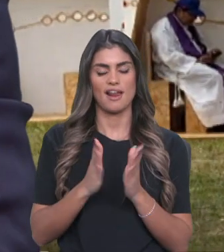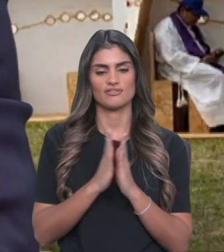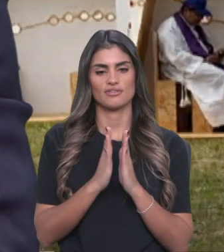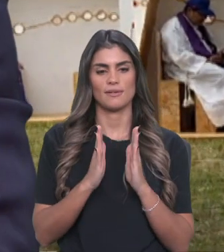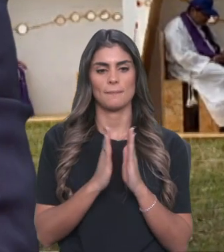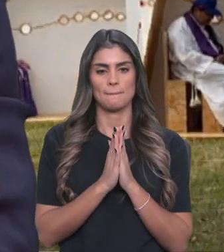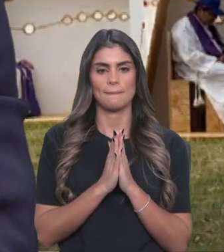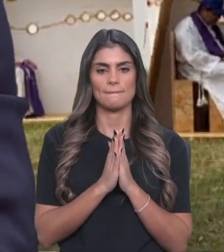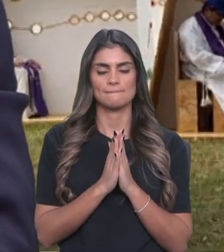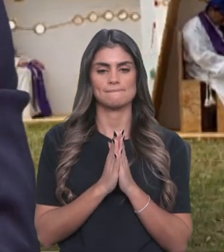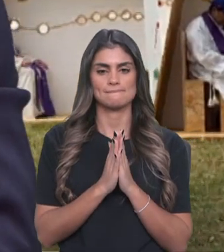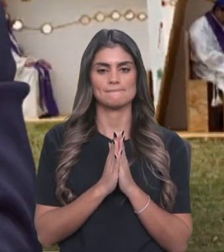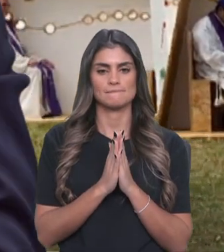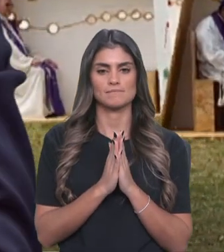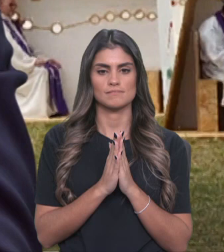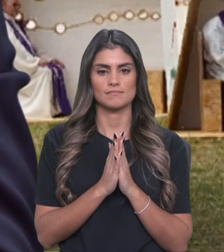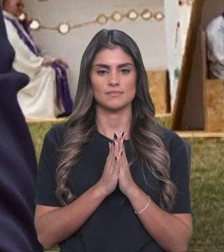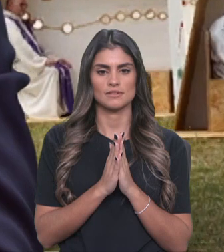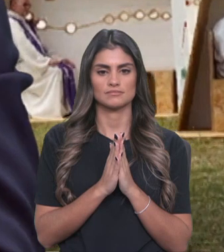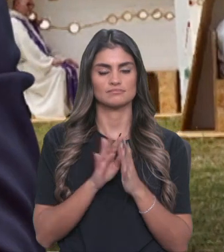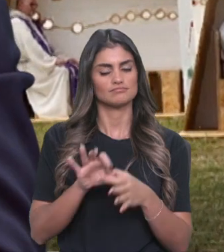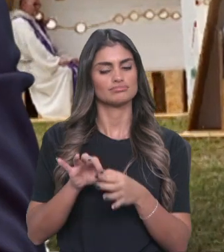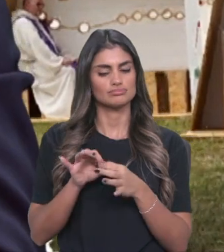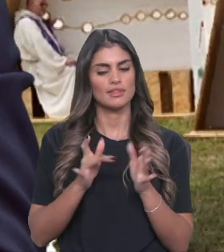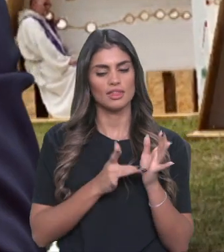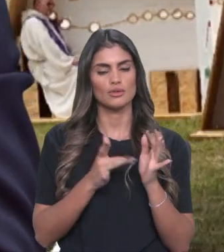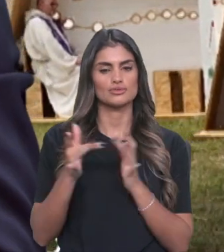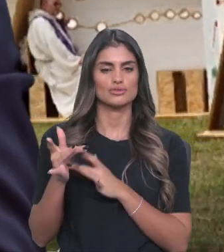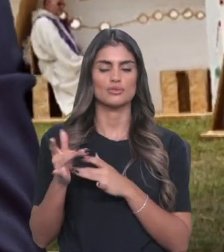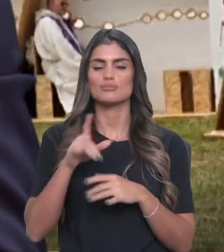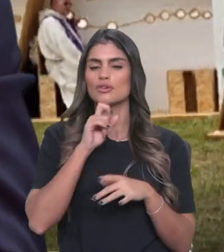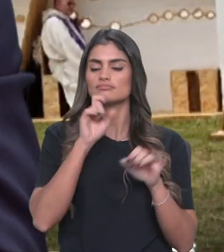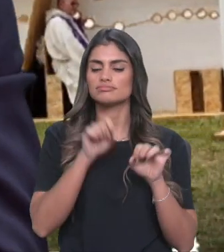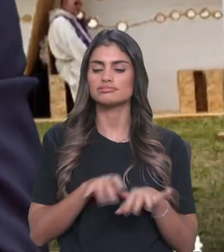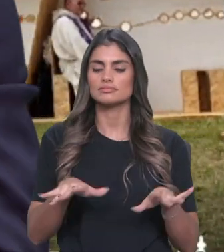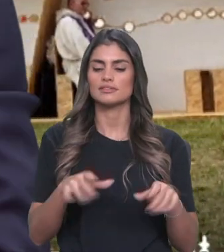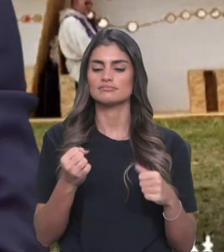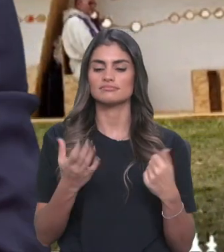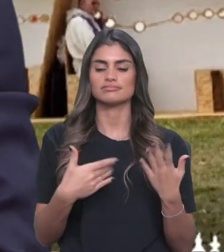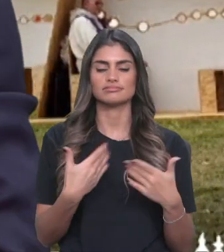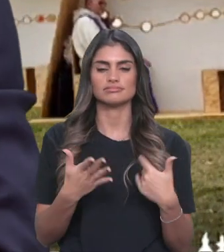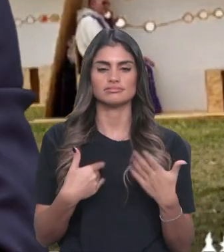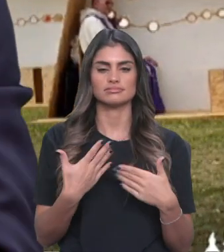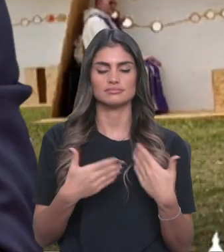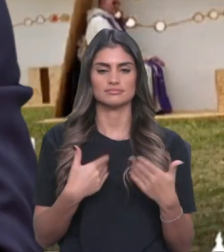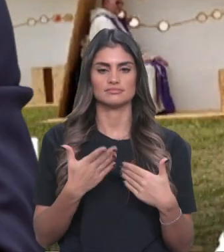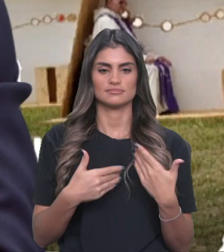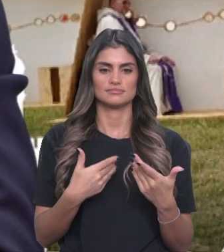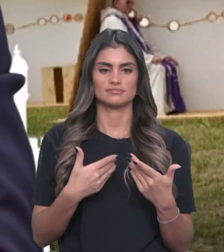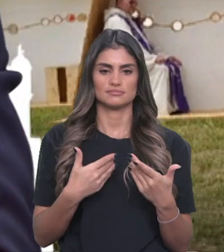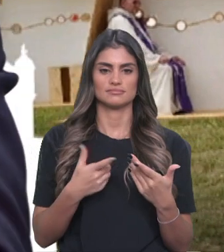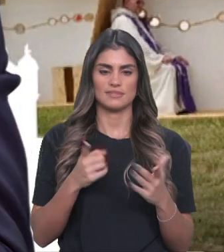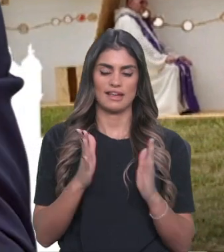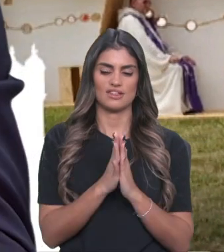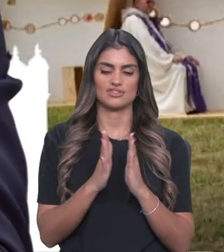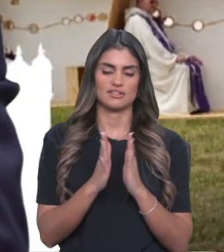para que a Eucaristia possa irradiar esta vitalidade no seio da própria